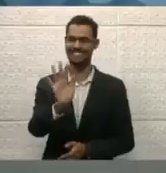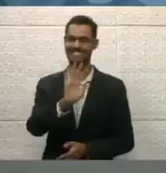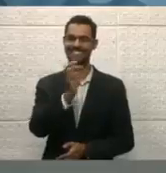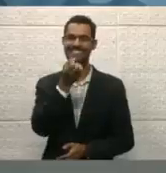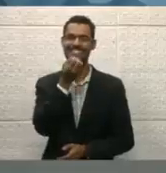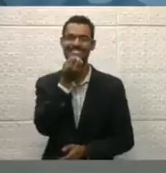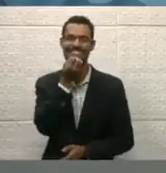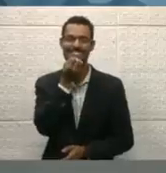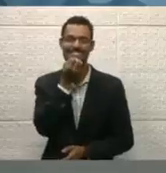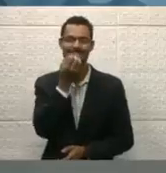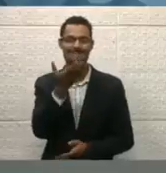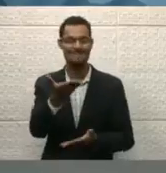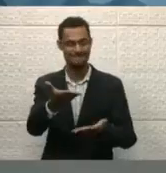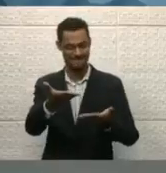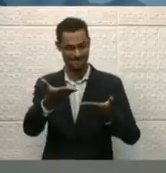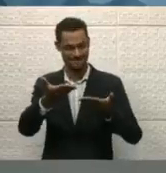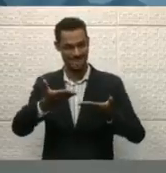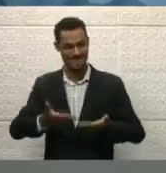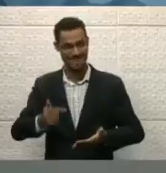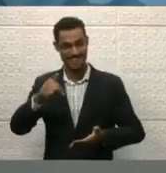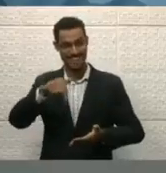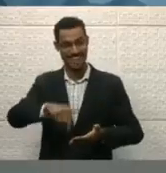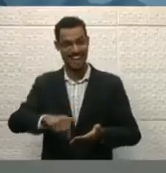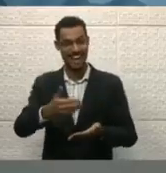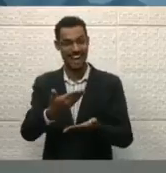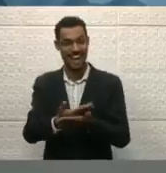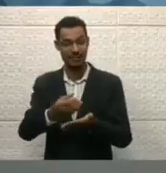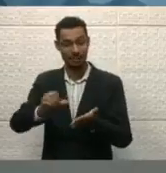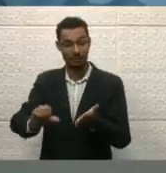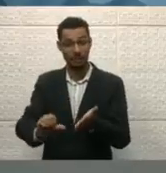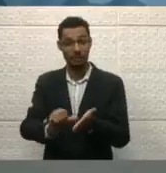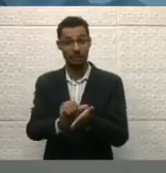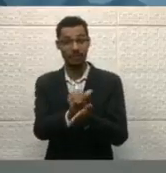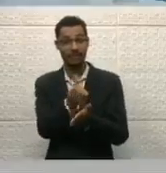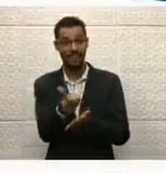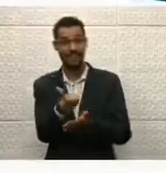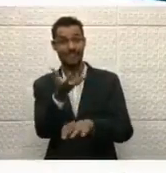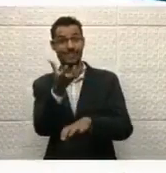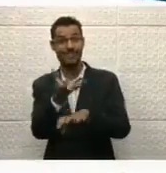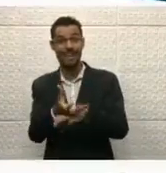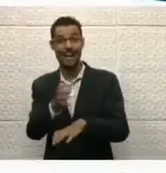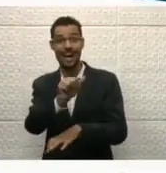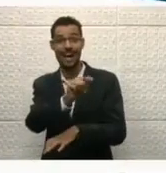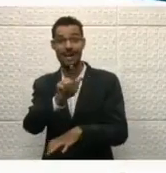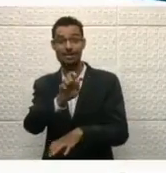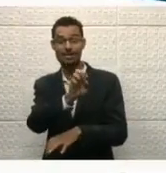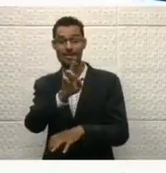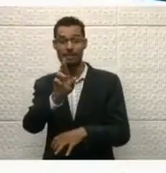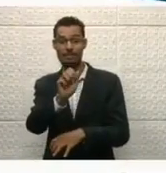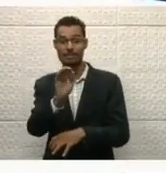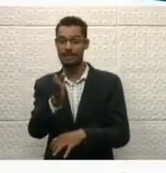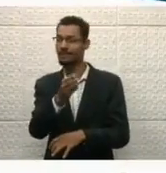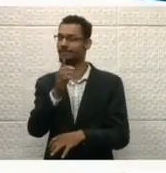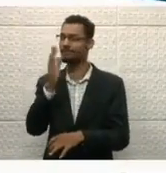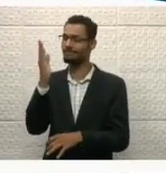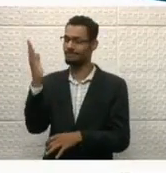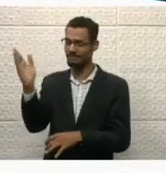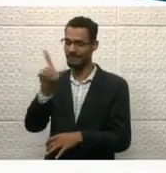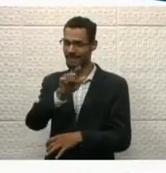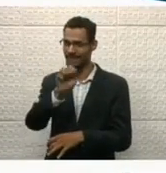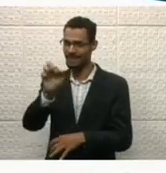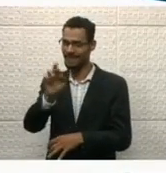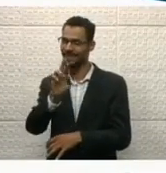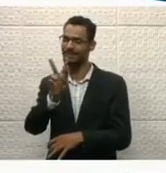Olá, alunos! Seja bem-vinda a esta sexta aula da disciplina de Álgebra Linear e Vetorial. Eu sou a